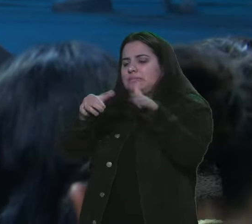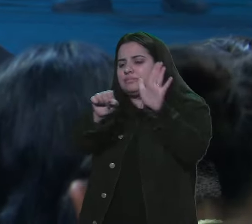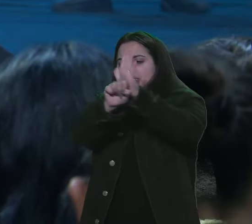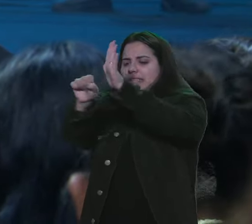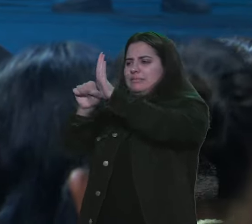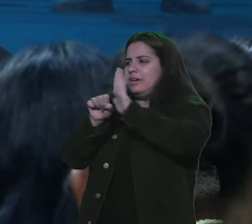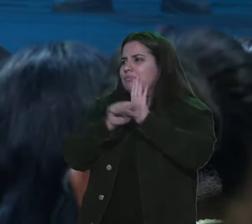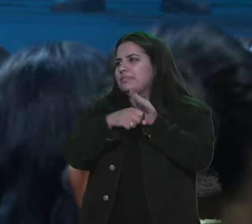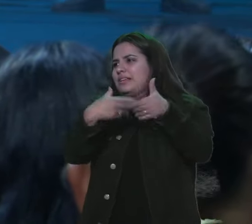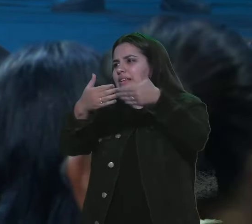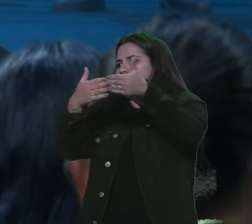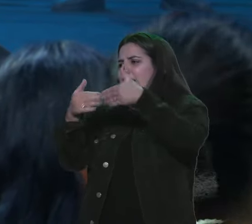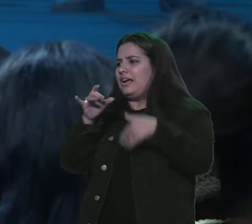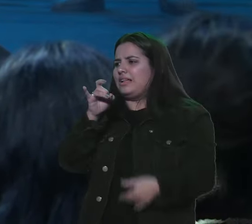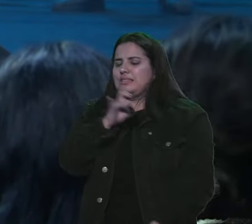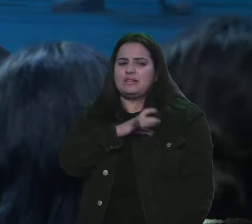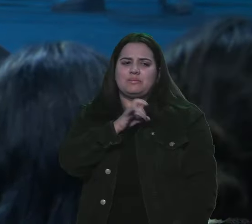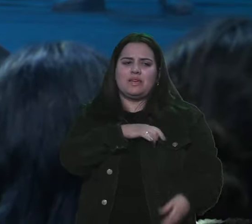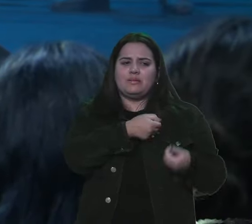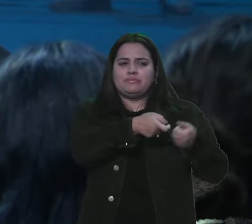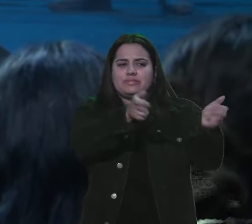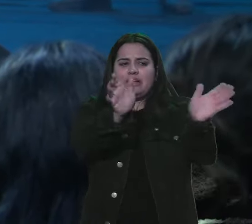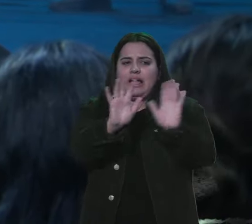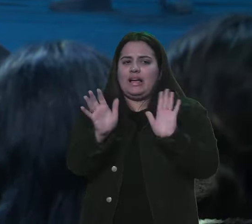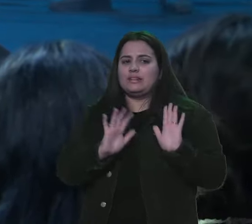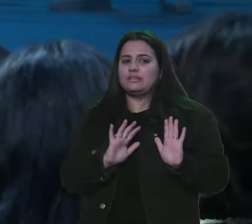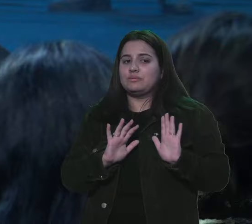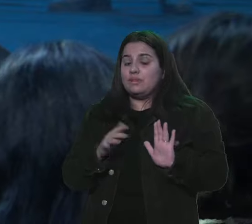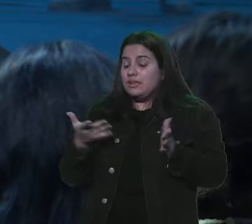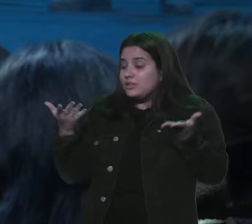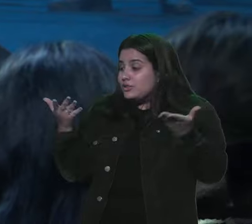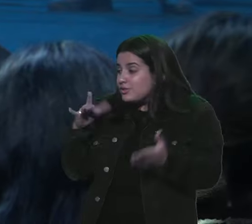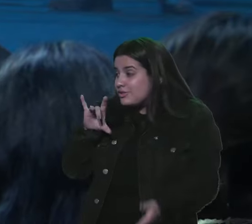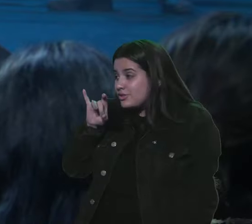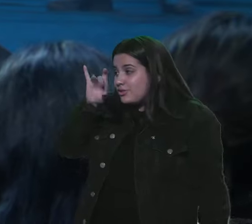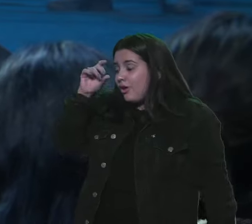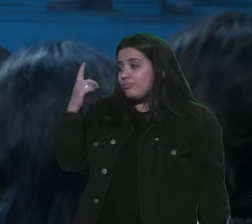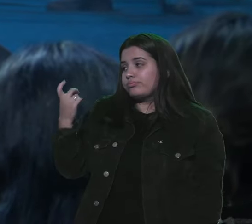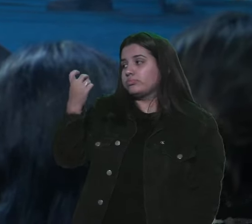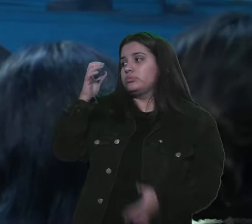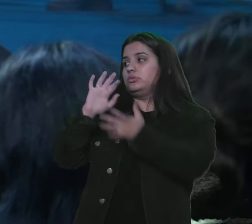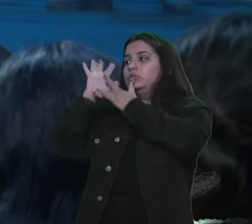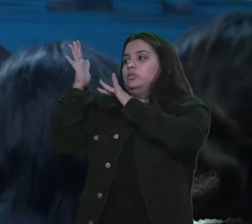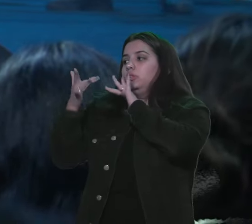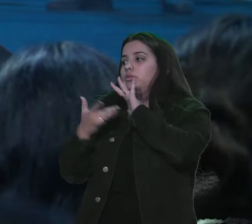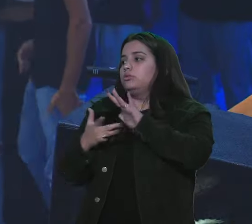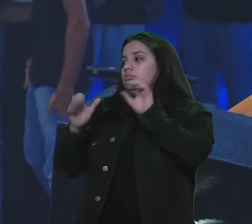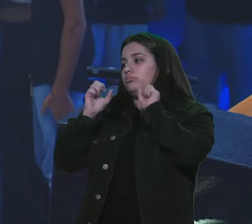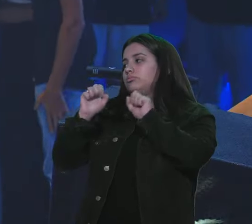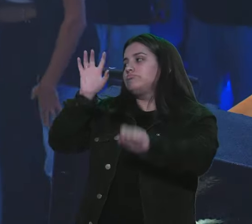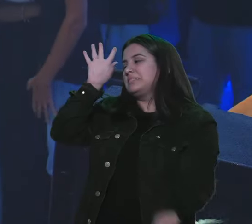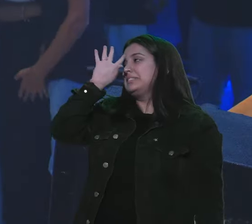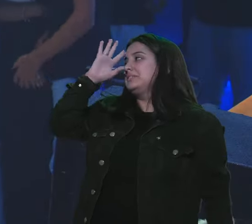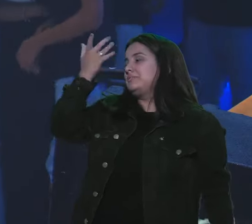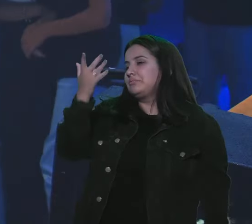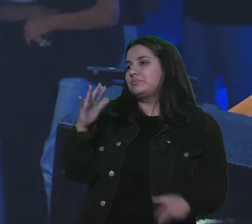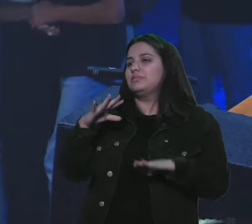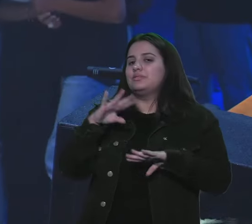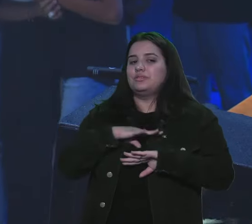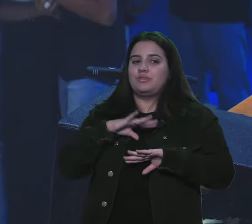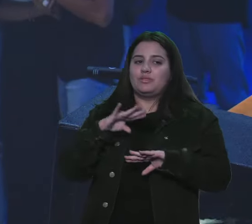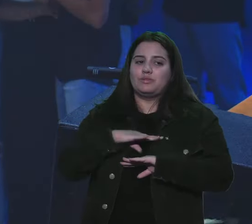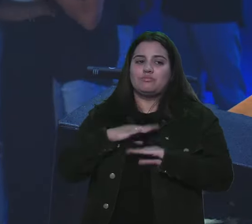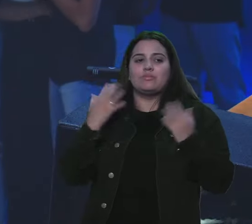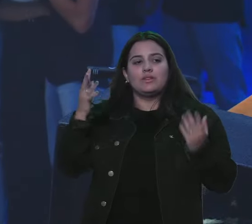importa o medo, não importa o que está acontecendo, apenas Jesus pode resolver determinadas situações,